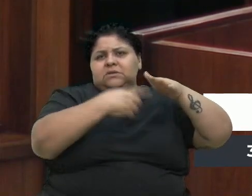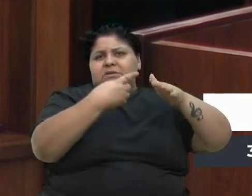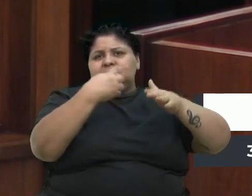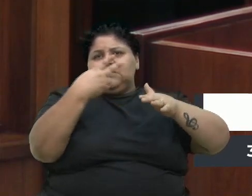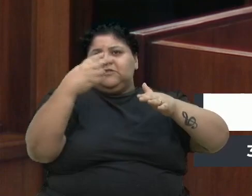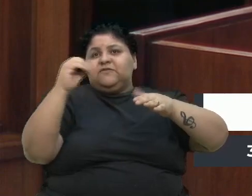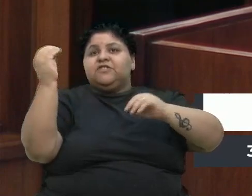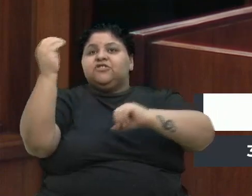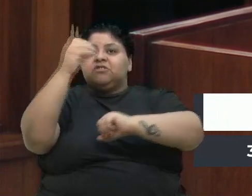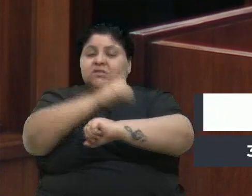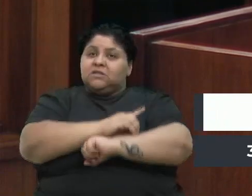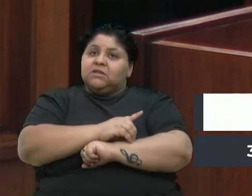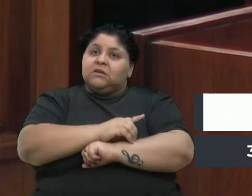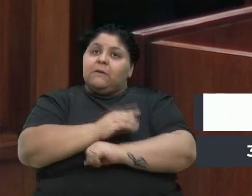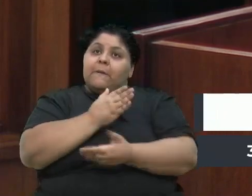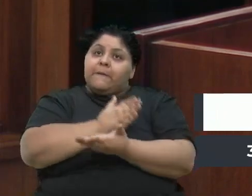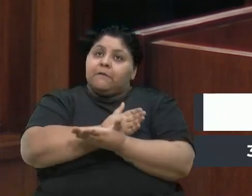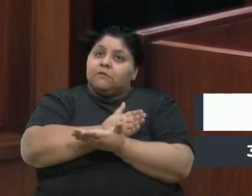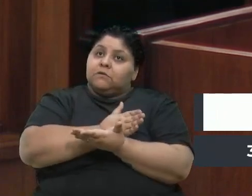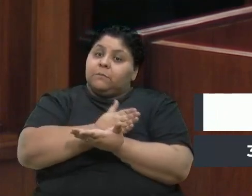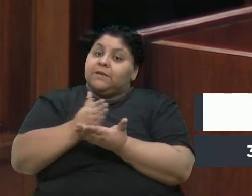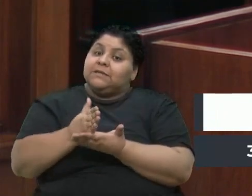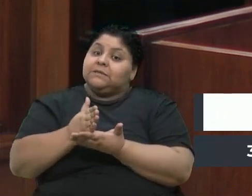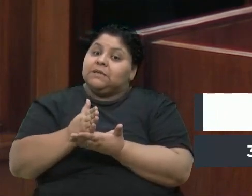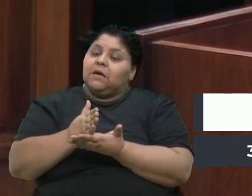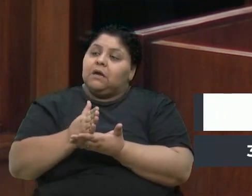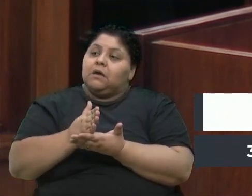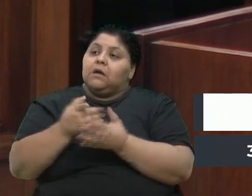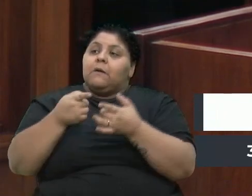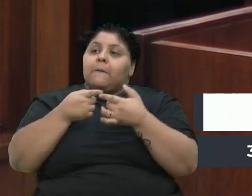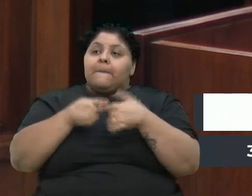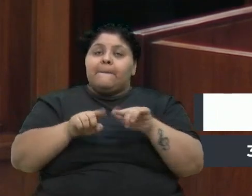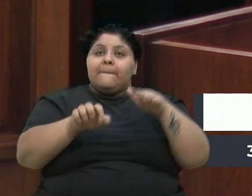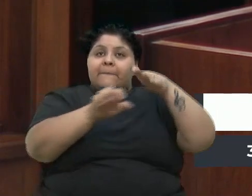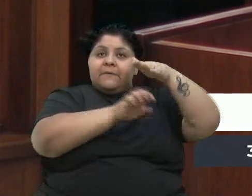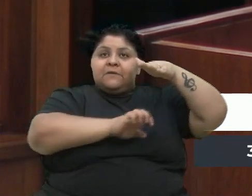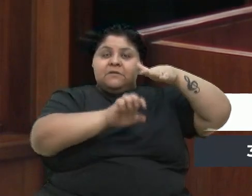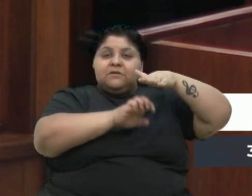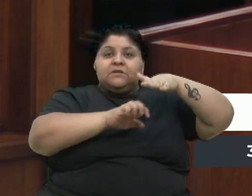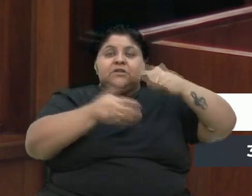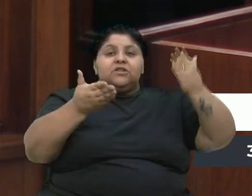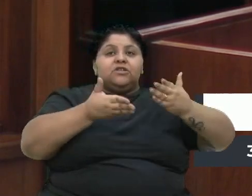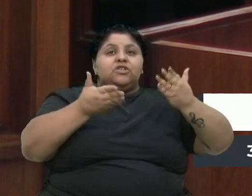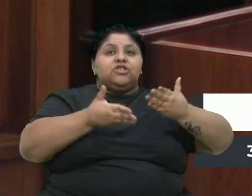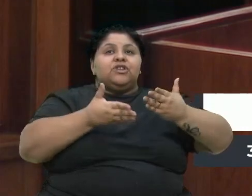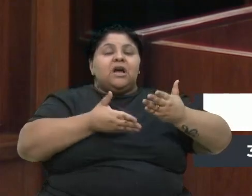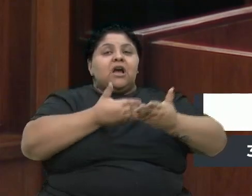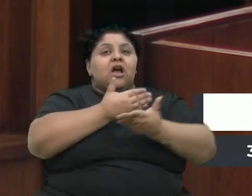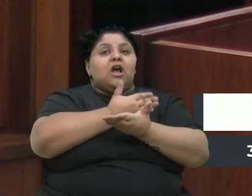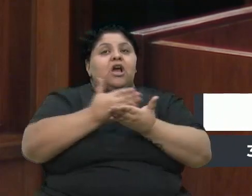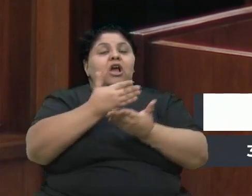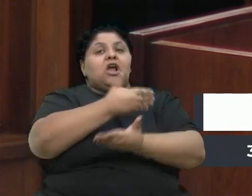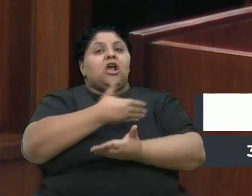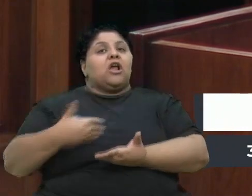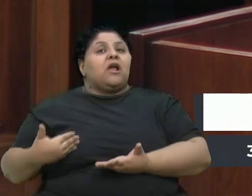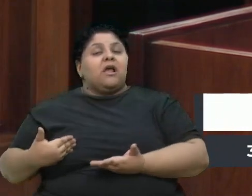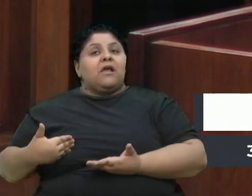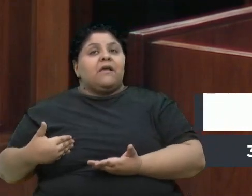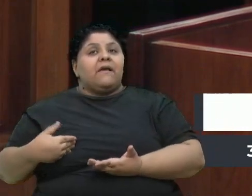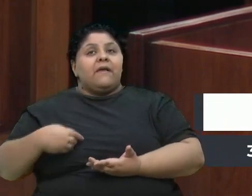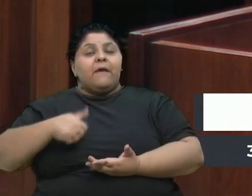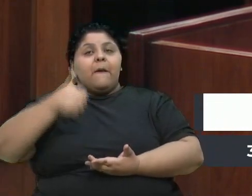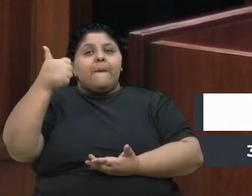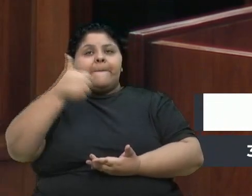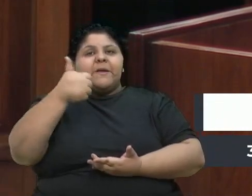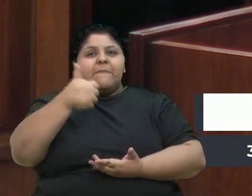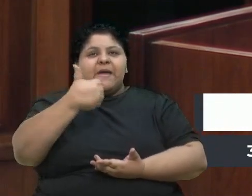dias para iniciar a operação. Mas a empresa já assumiu o compromisso público, né, de, a partir de 1º de